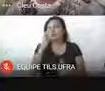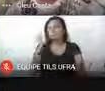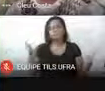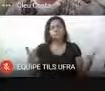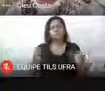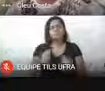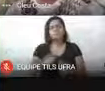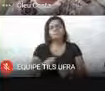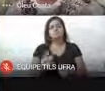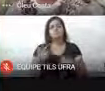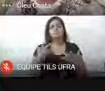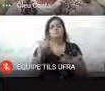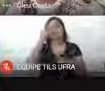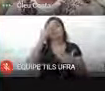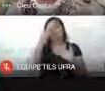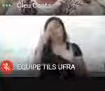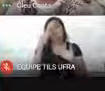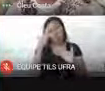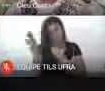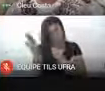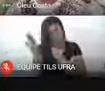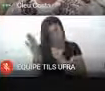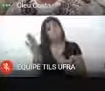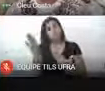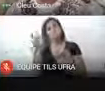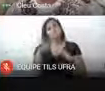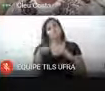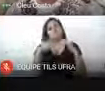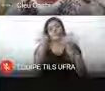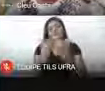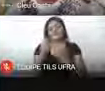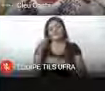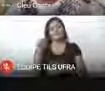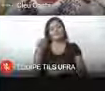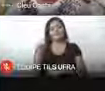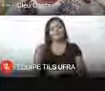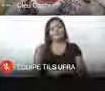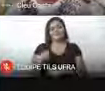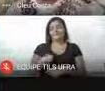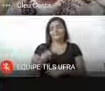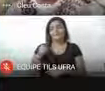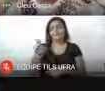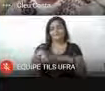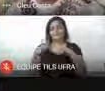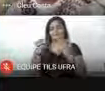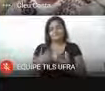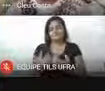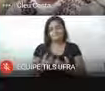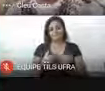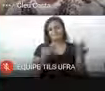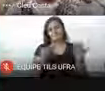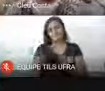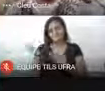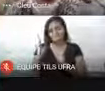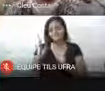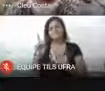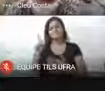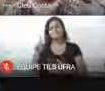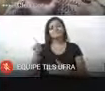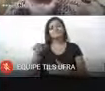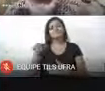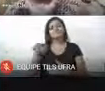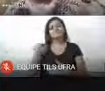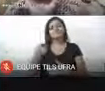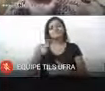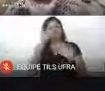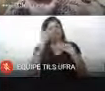muito, então, o evento como um todo, né, a existência dele. Então, professor Marcelo, muito obrigada, também os